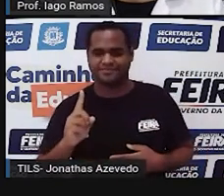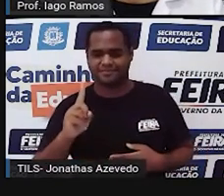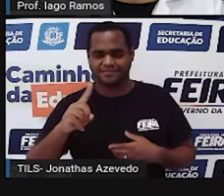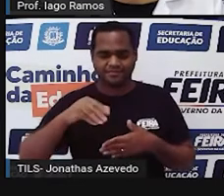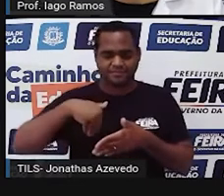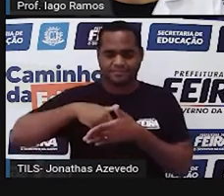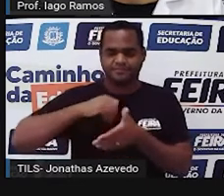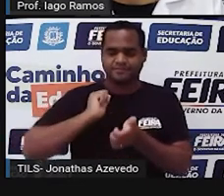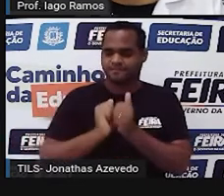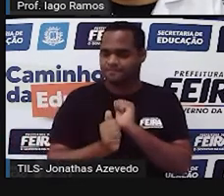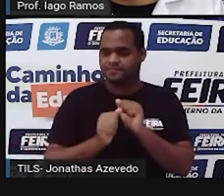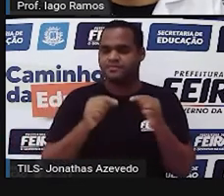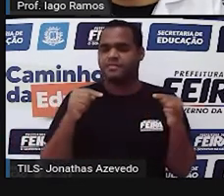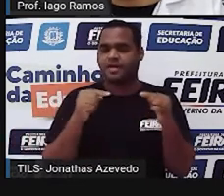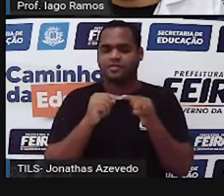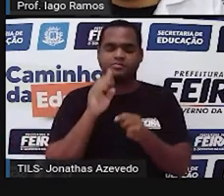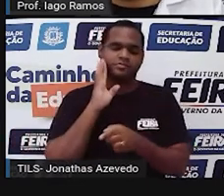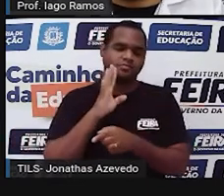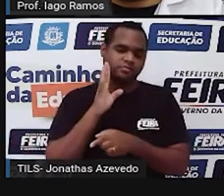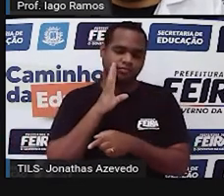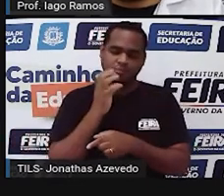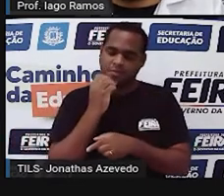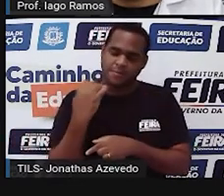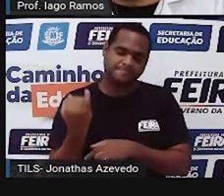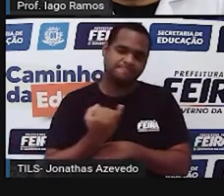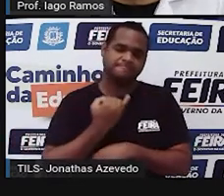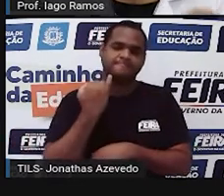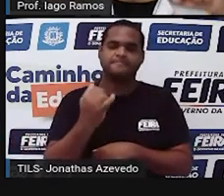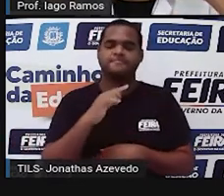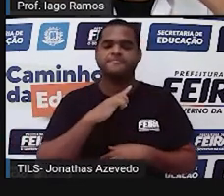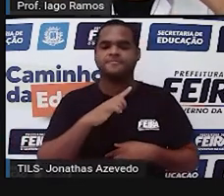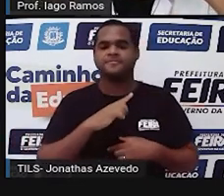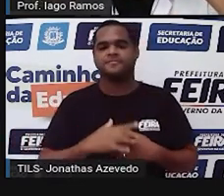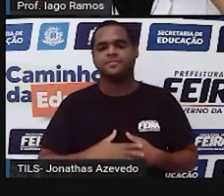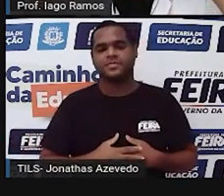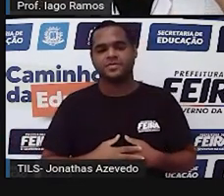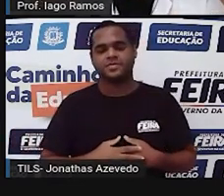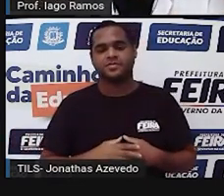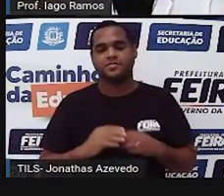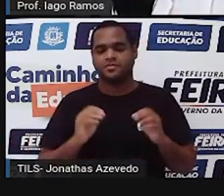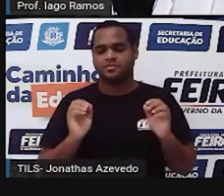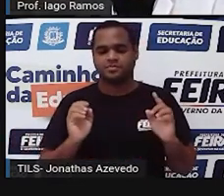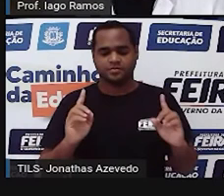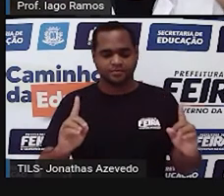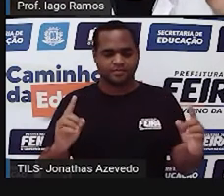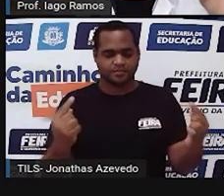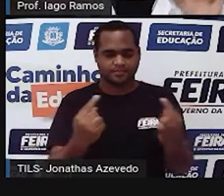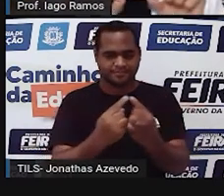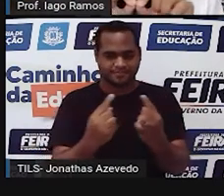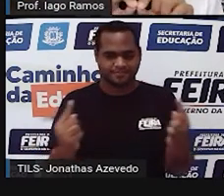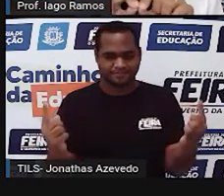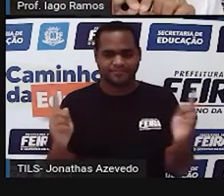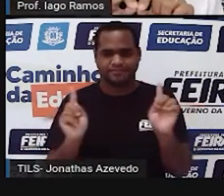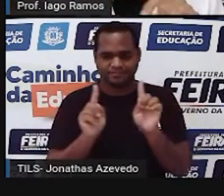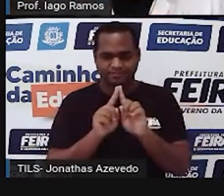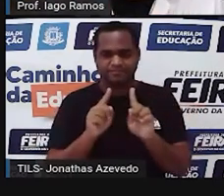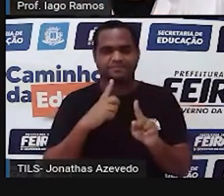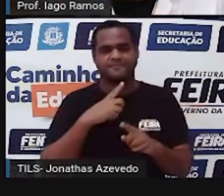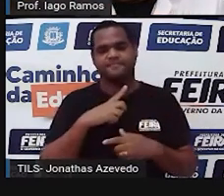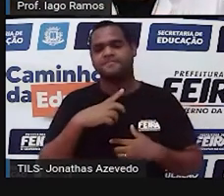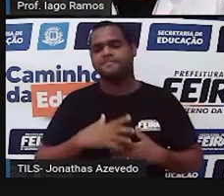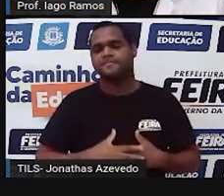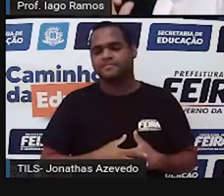parte do Contorno é muito legal e é muito interessante Contorno é o que está por fora tá